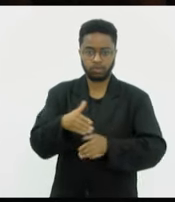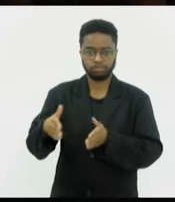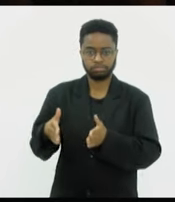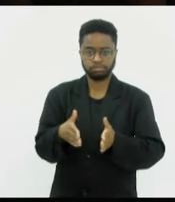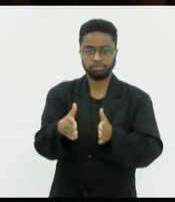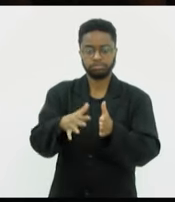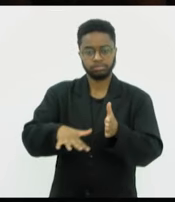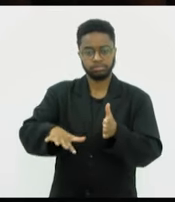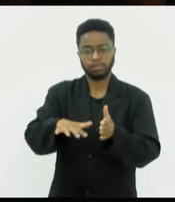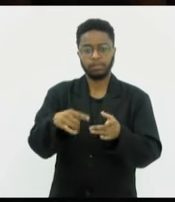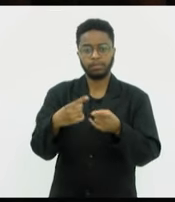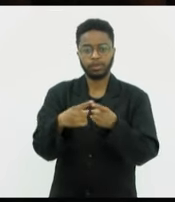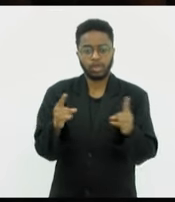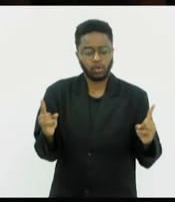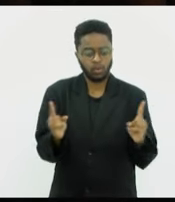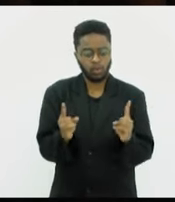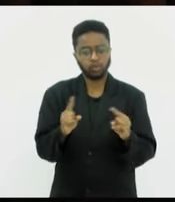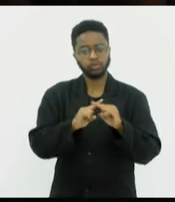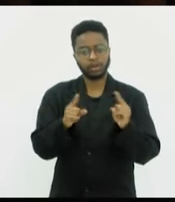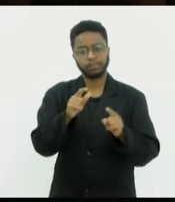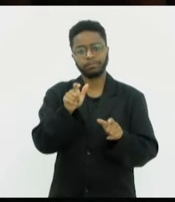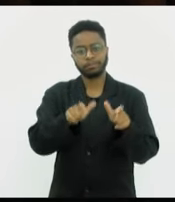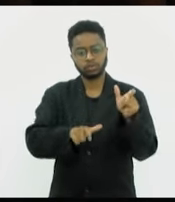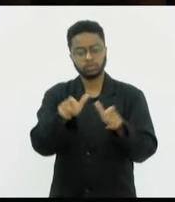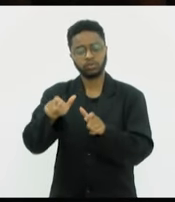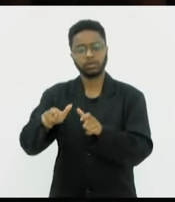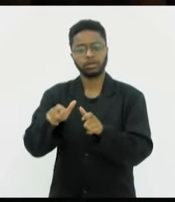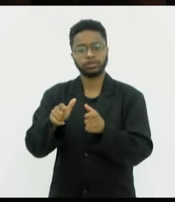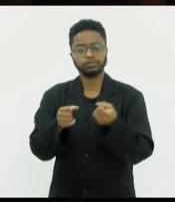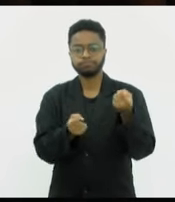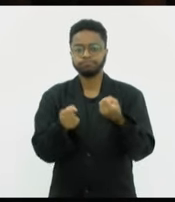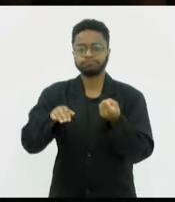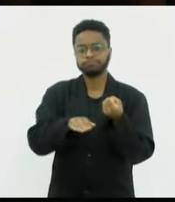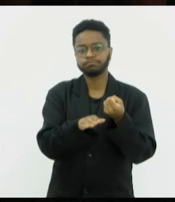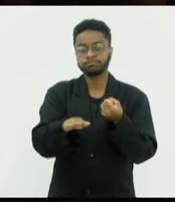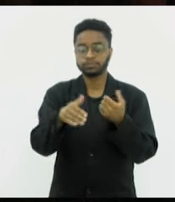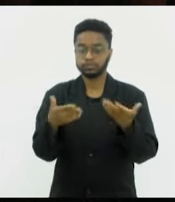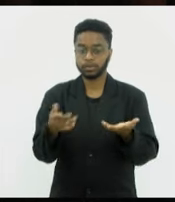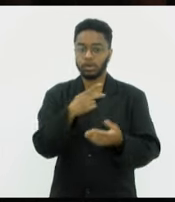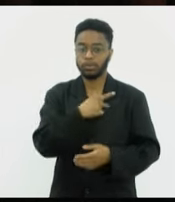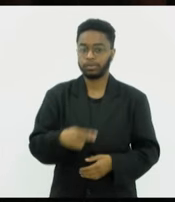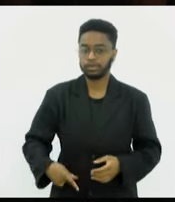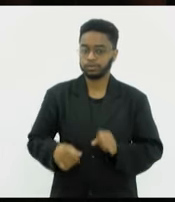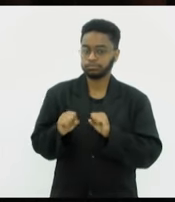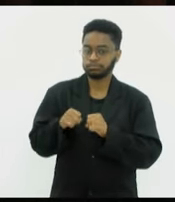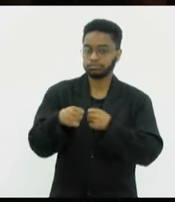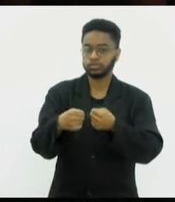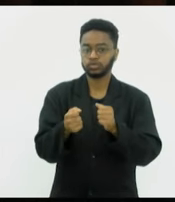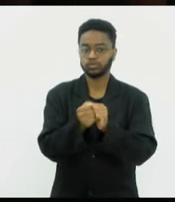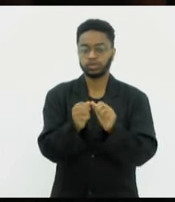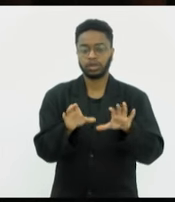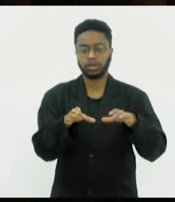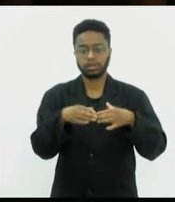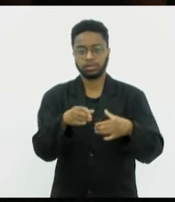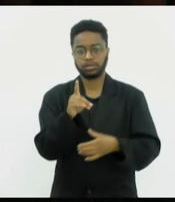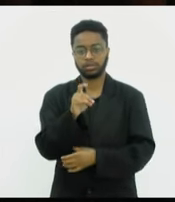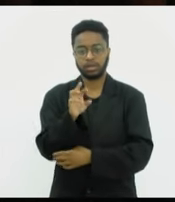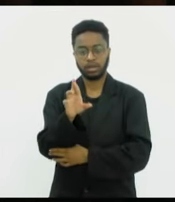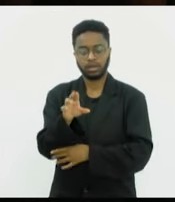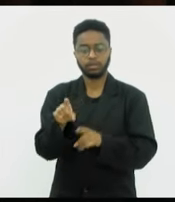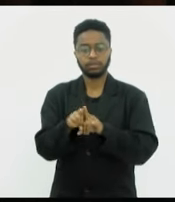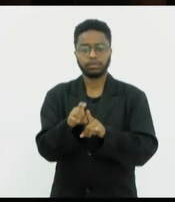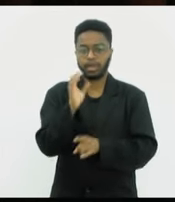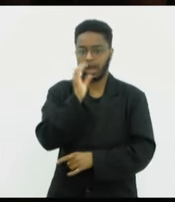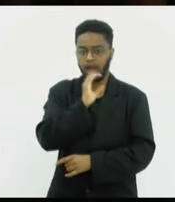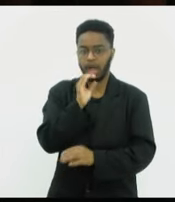pequeno, mas muito utilizado. E o presidente, sem medir esforço, com toda a equipe do DR, logo